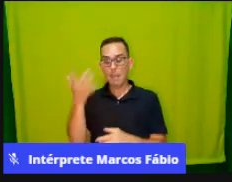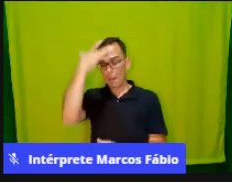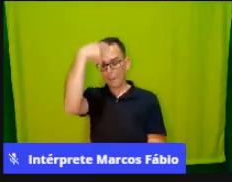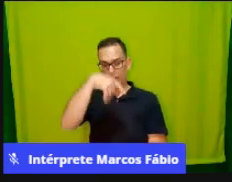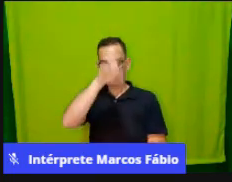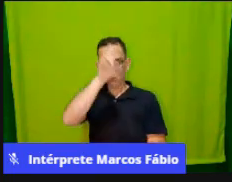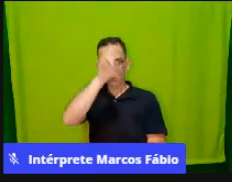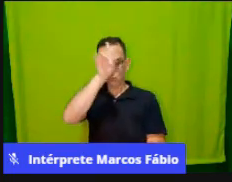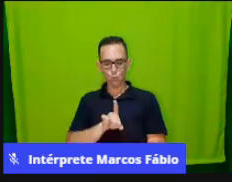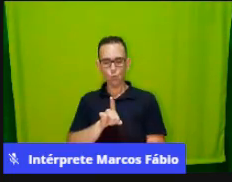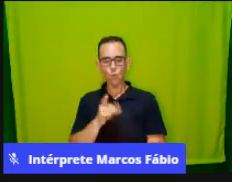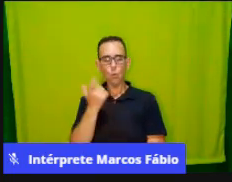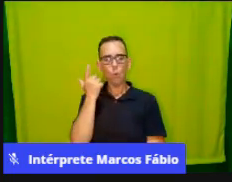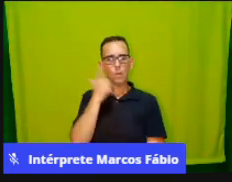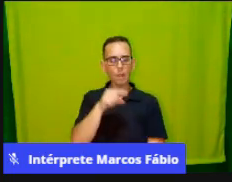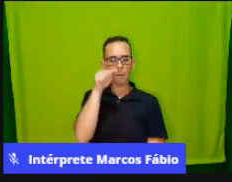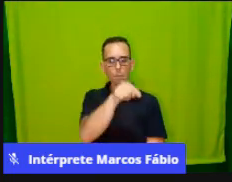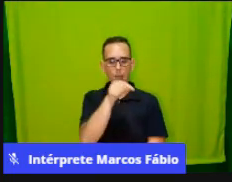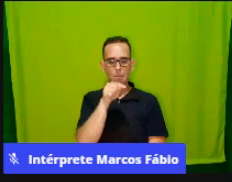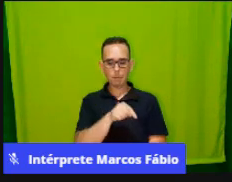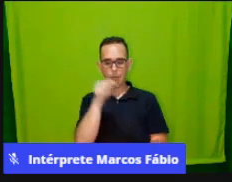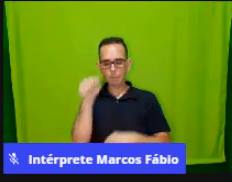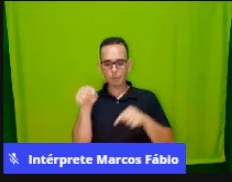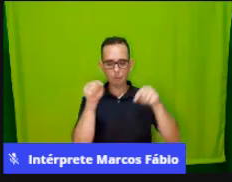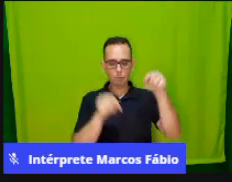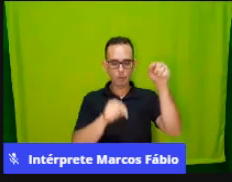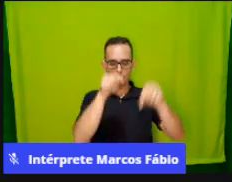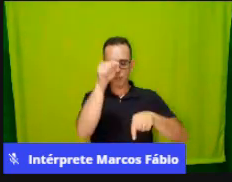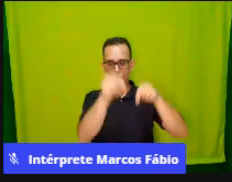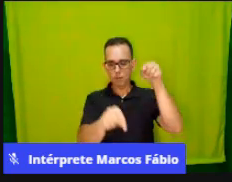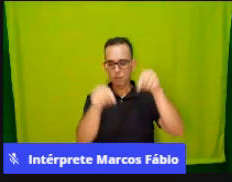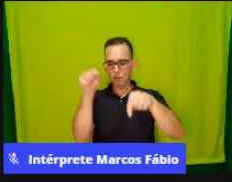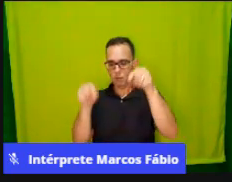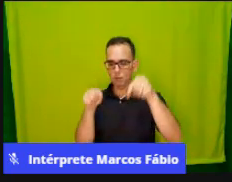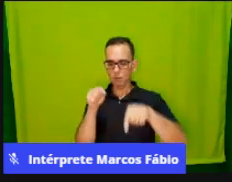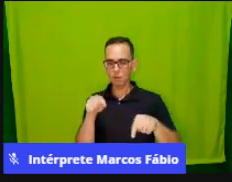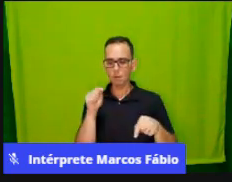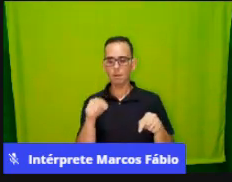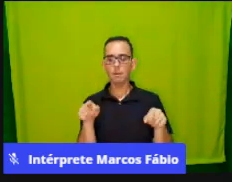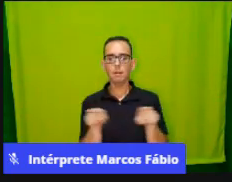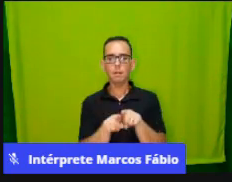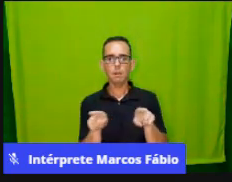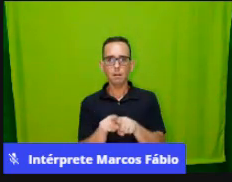deficiência consegue teclar com mais exatidão.